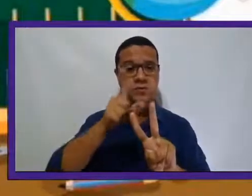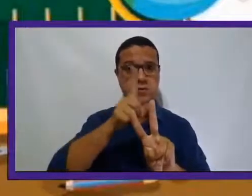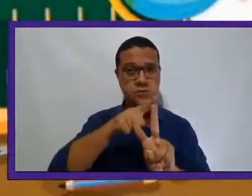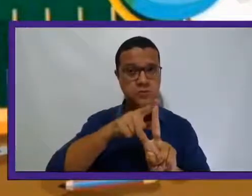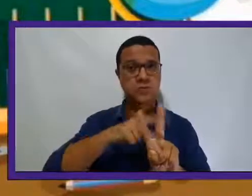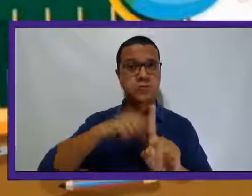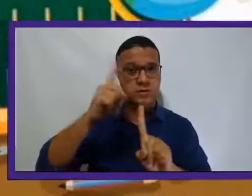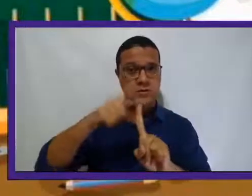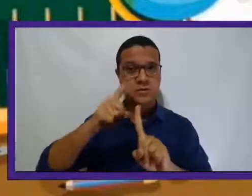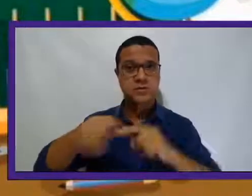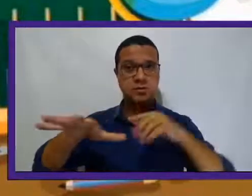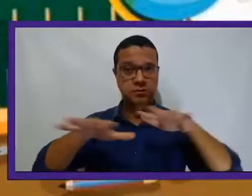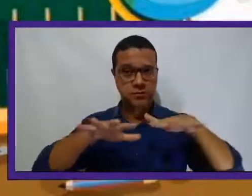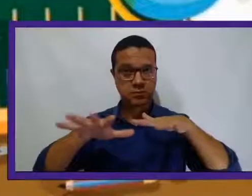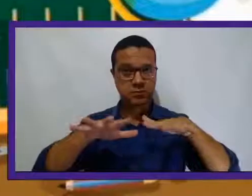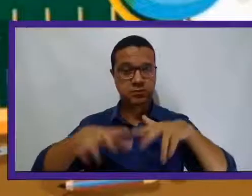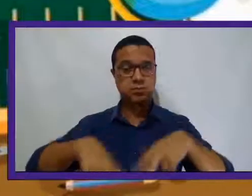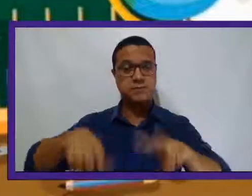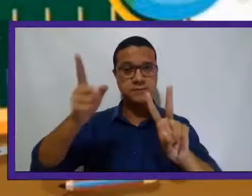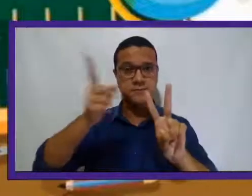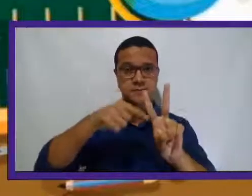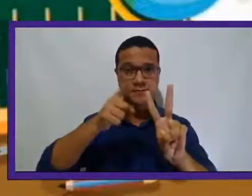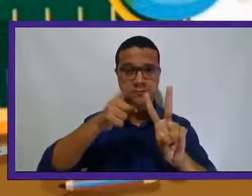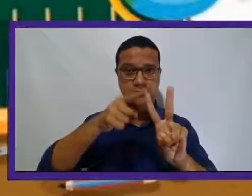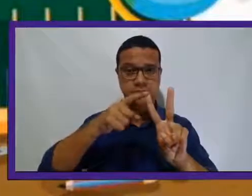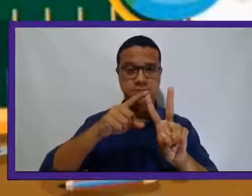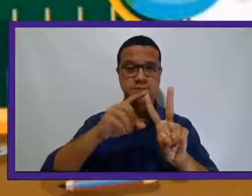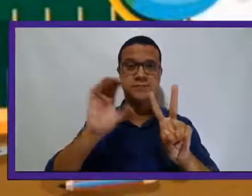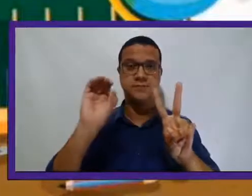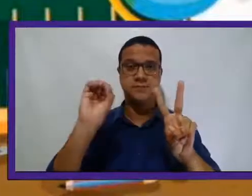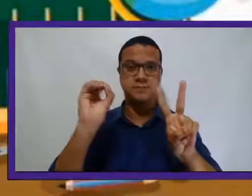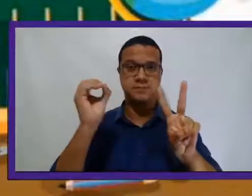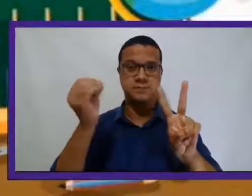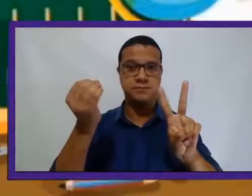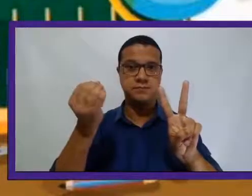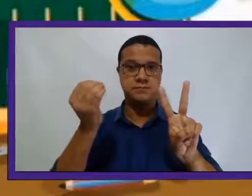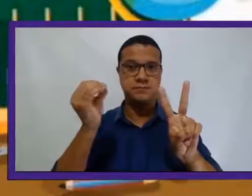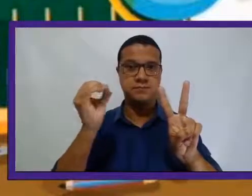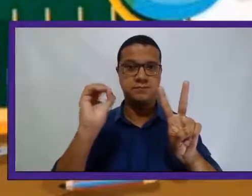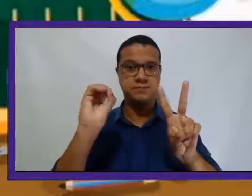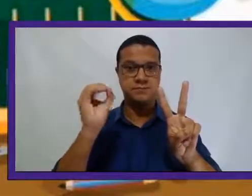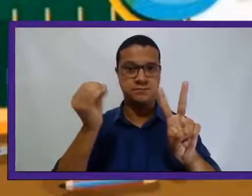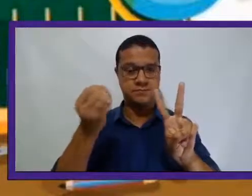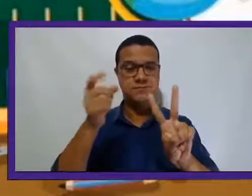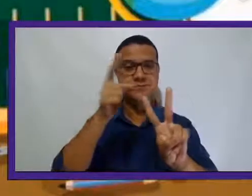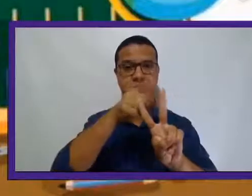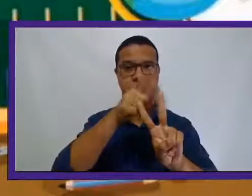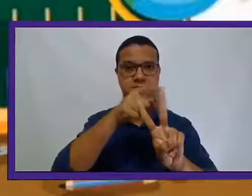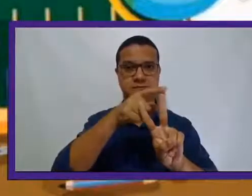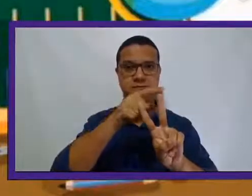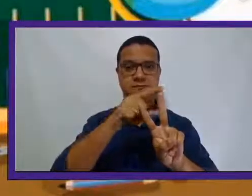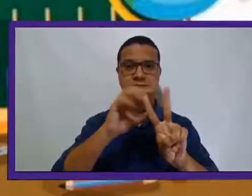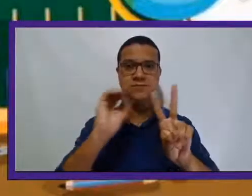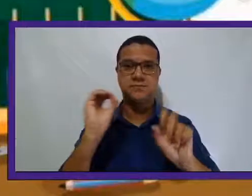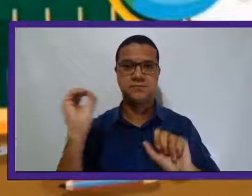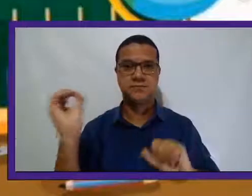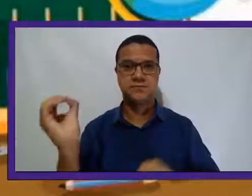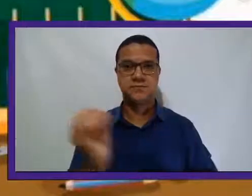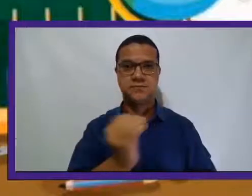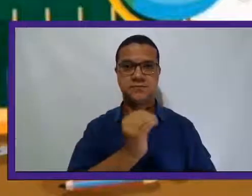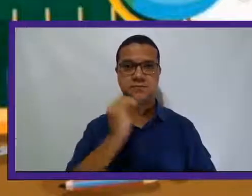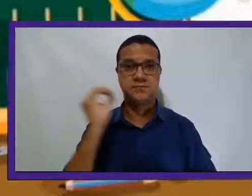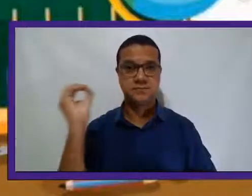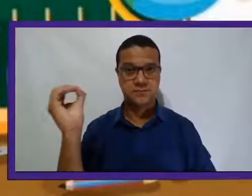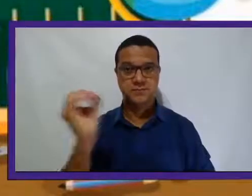dois tipos de movimento Então o primeiro movimento É o movimento de rotação E o segundo movimento O de